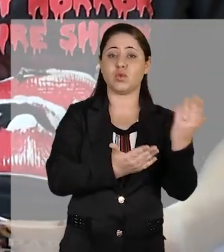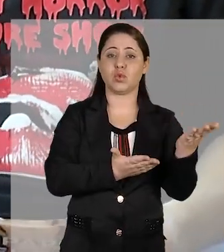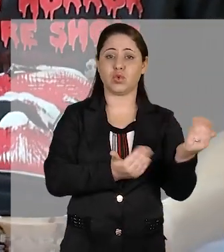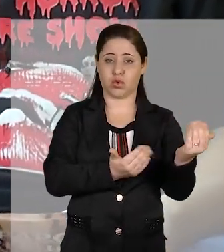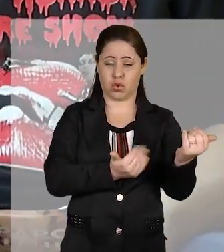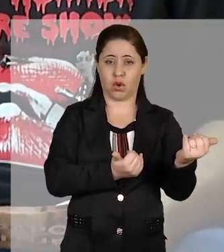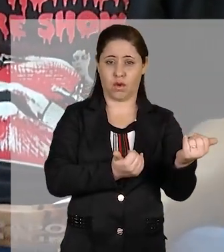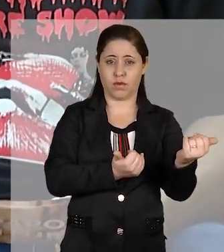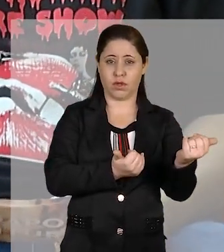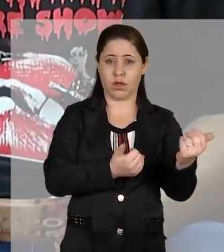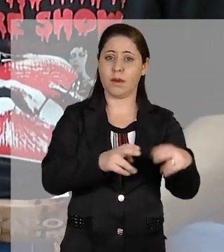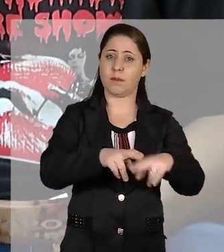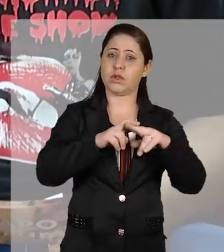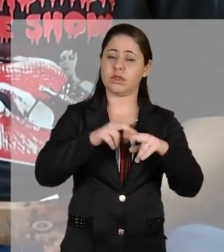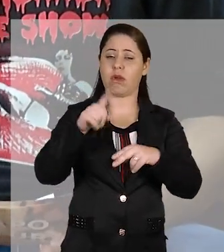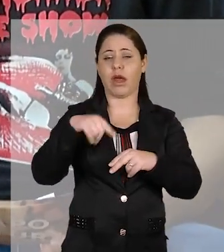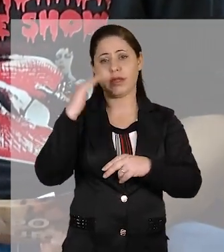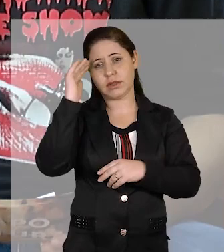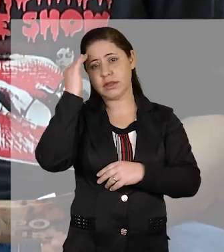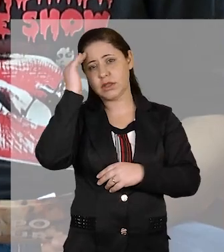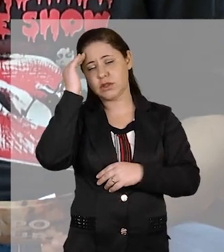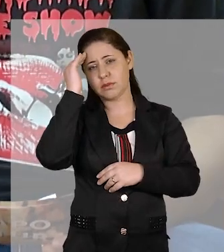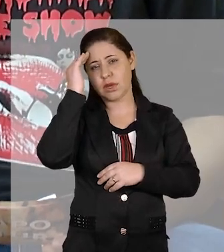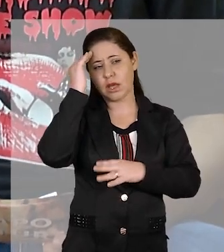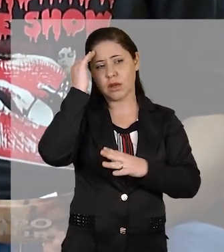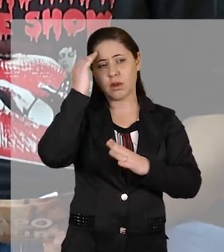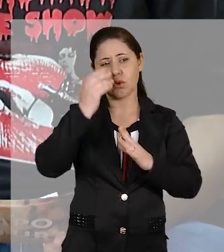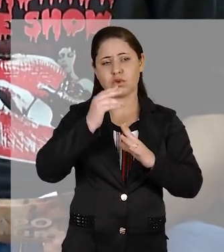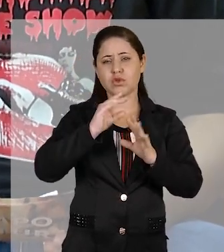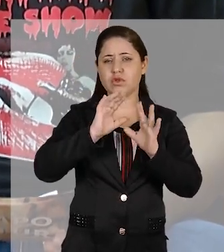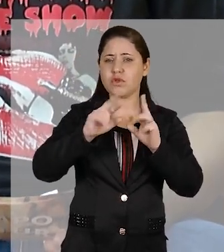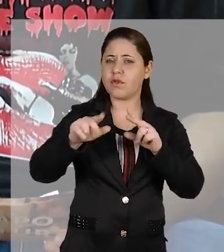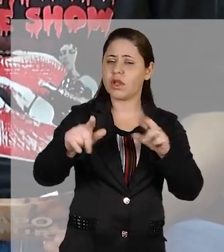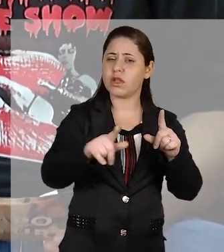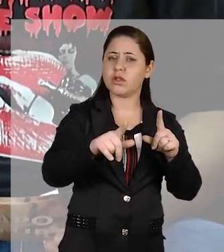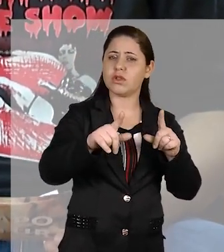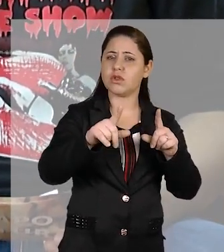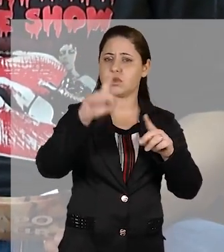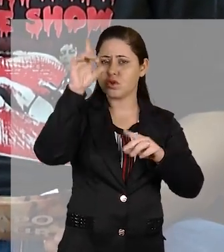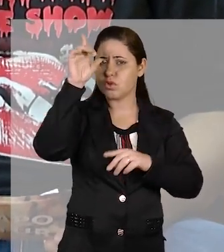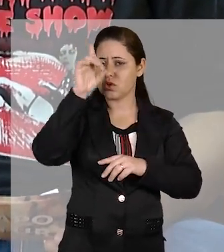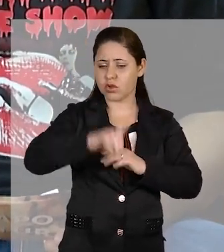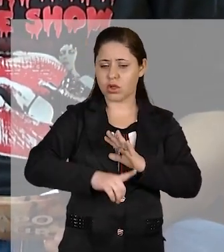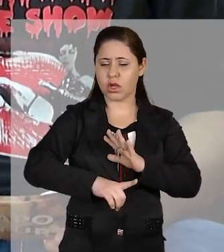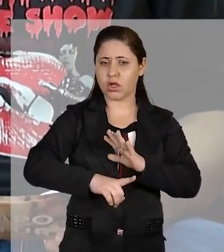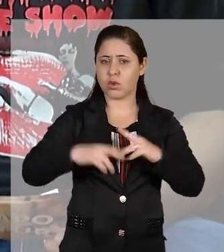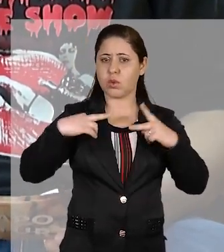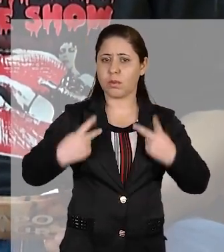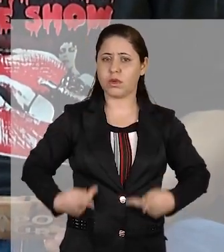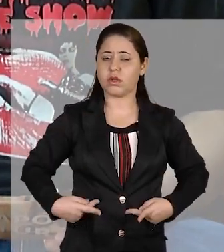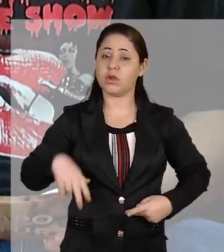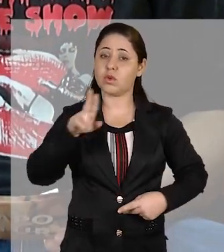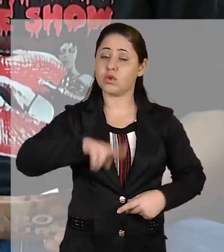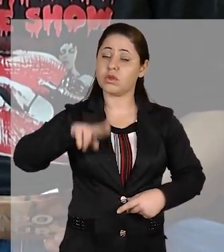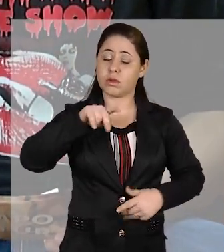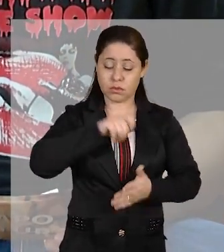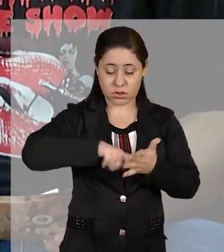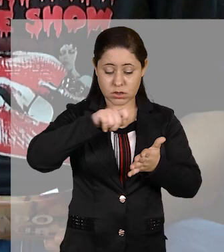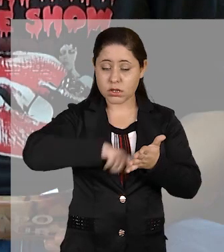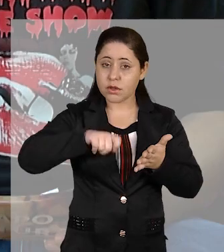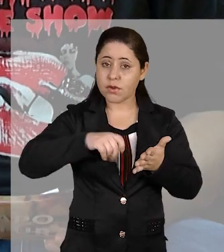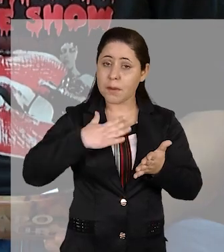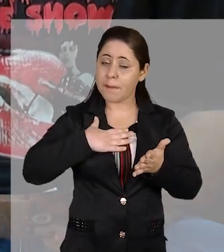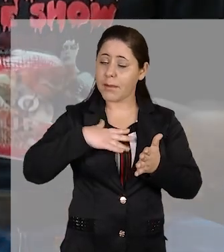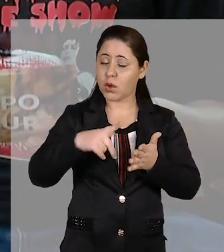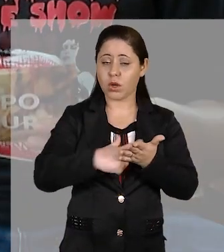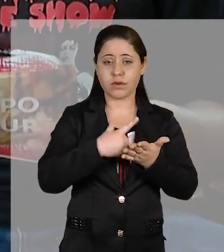do adolescente. Então, são entendimentos à luz dos direitos humanos. E são esses entendimentos que eu utilizei para escrever